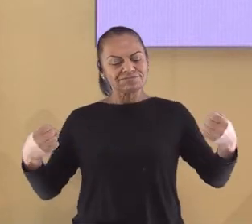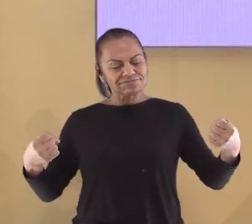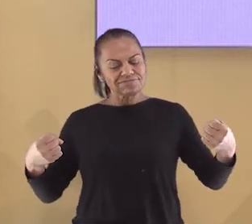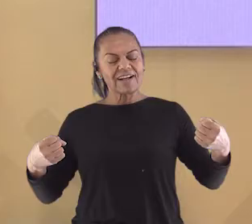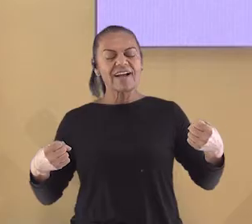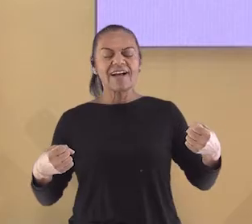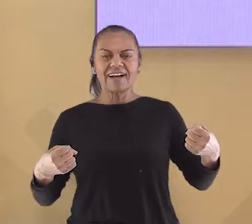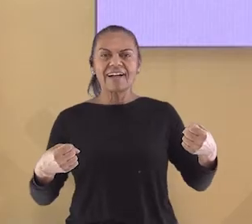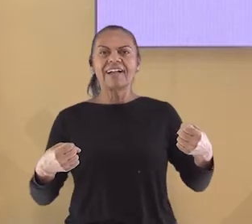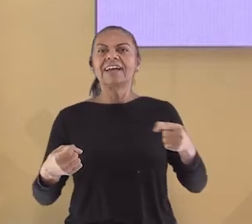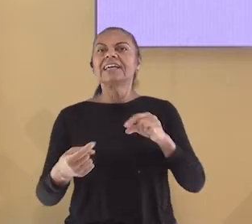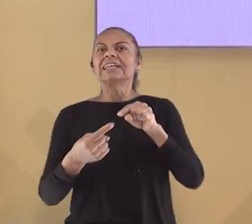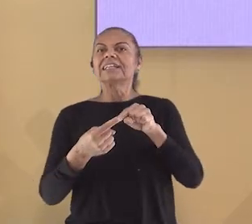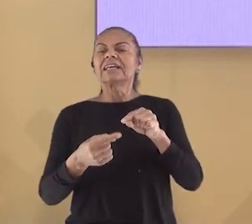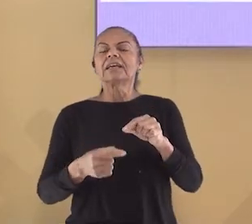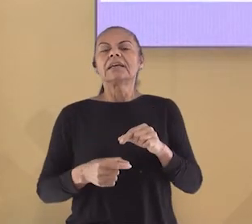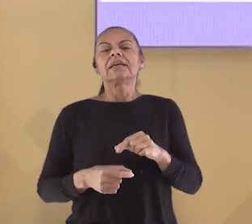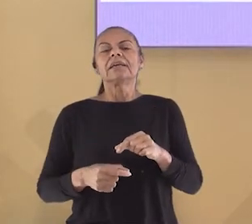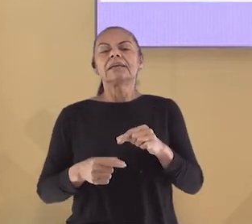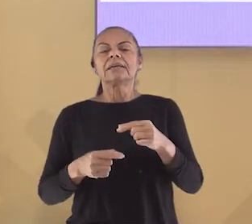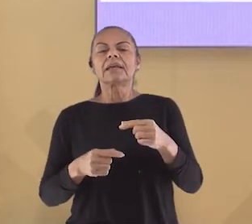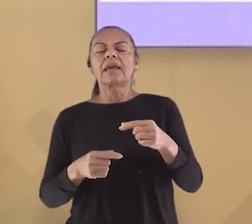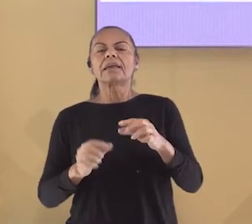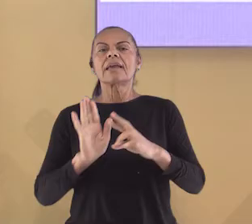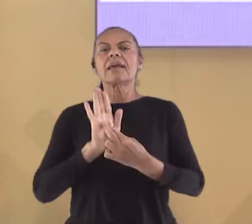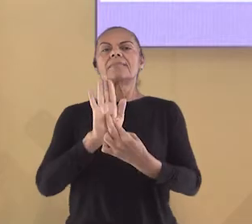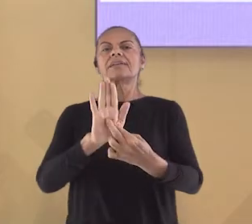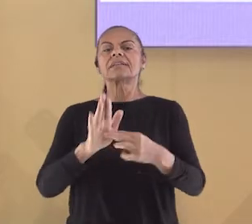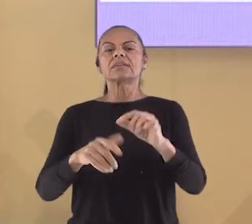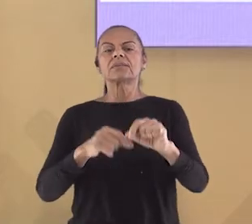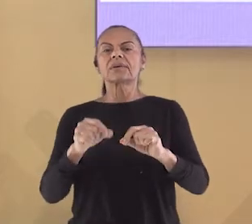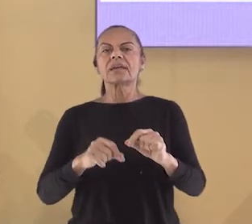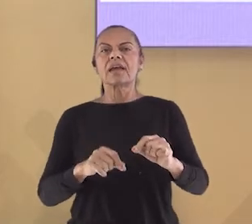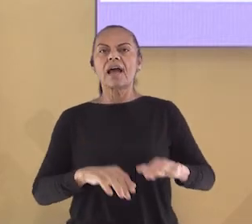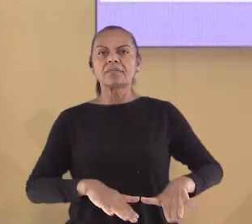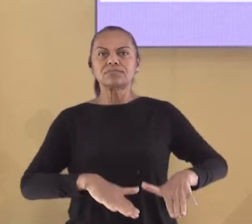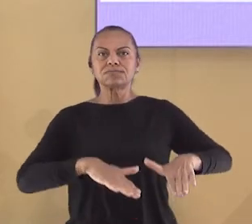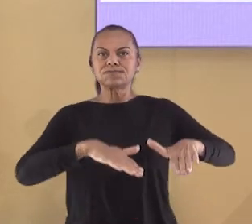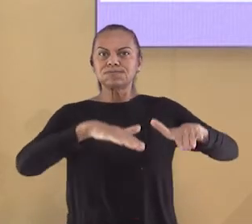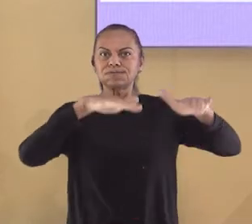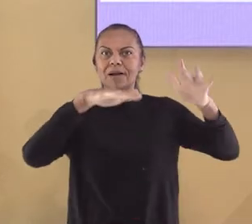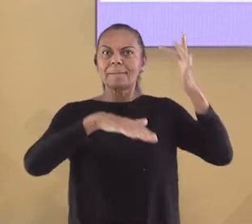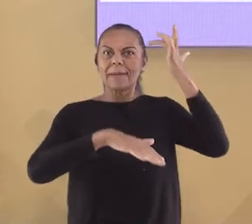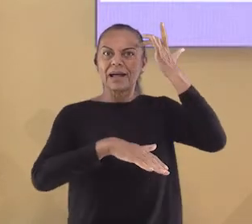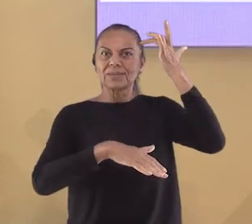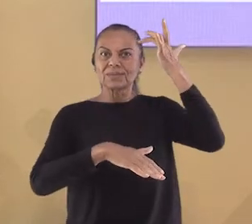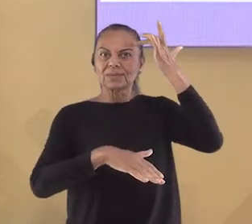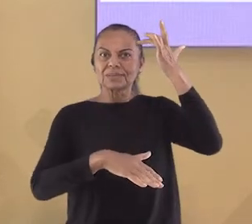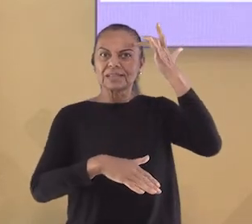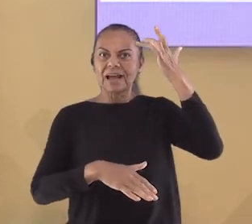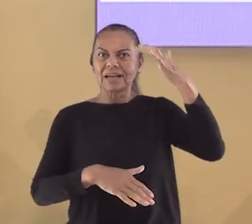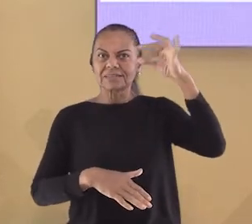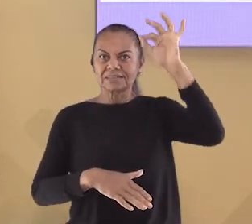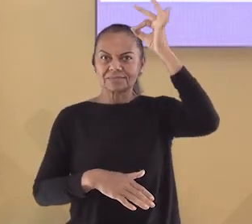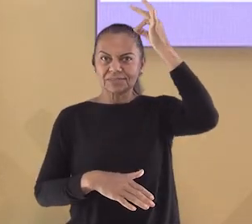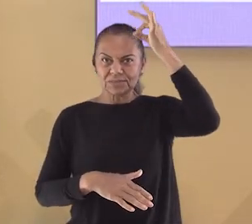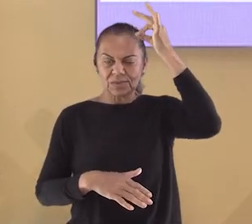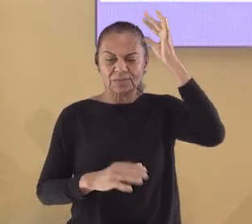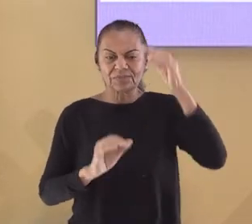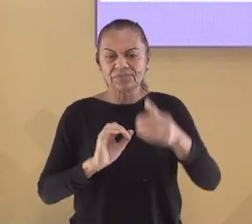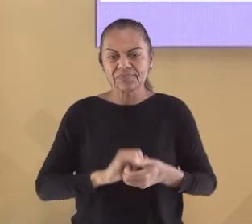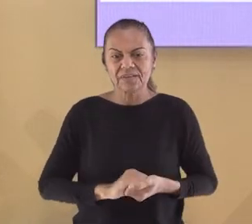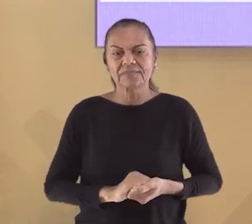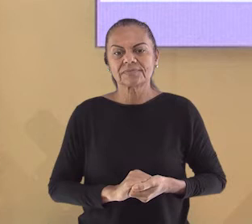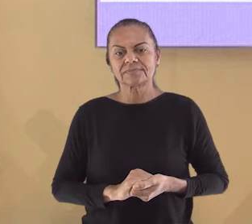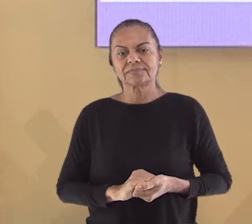religiosa. Aprendemos sobre os ritos de iniciação religiosa, ainda podemos aprender sobre o nascimento e iniciação